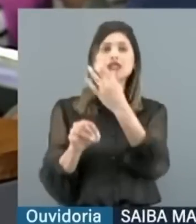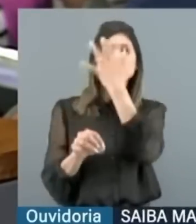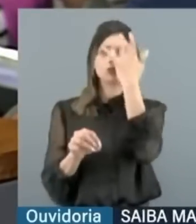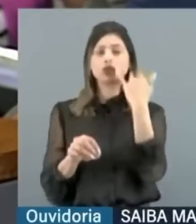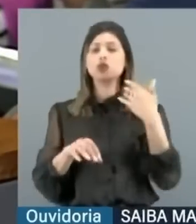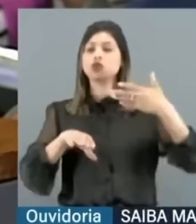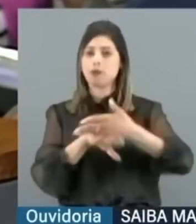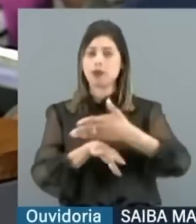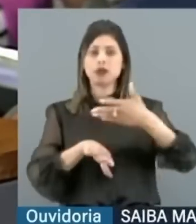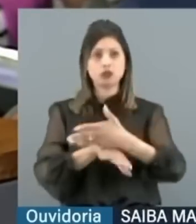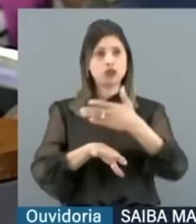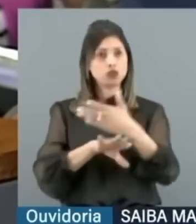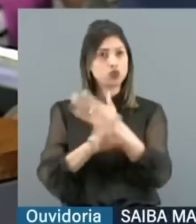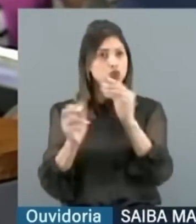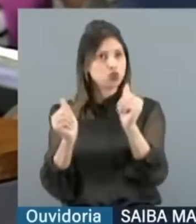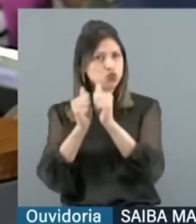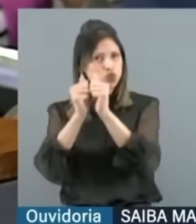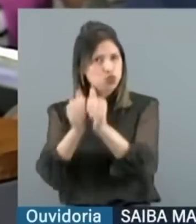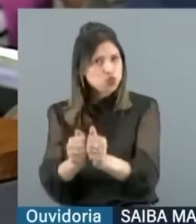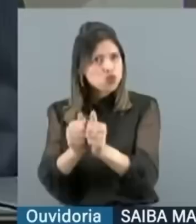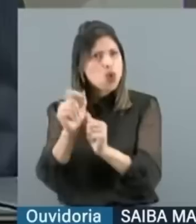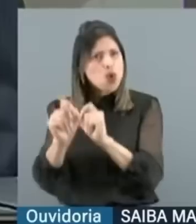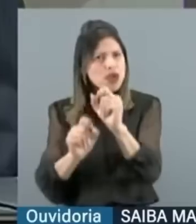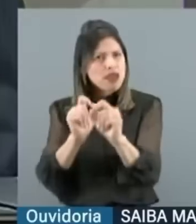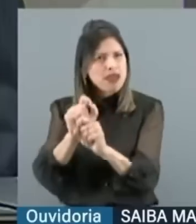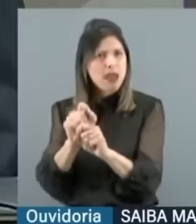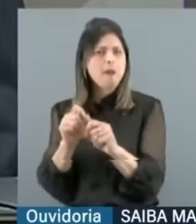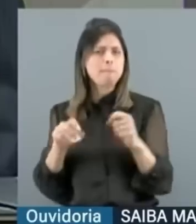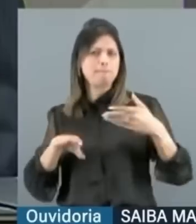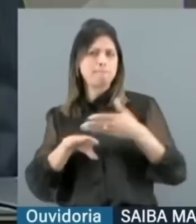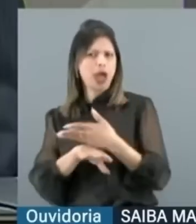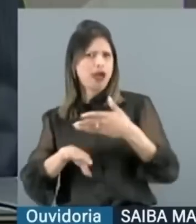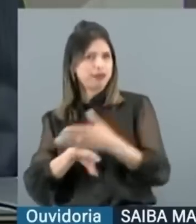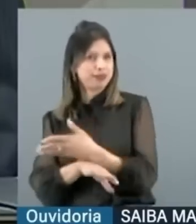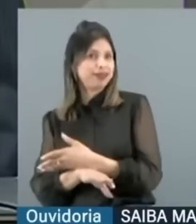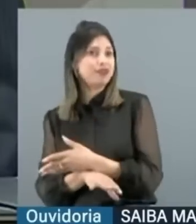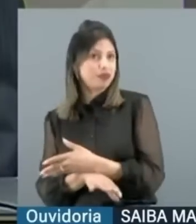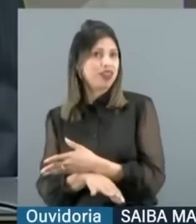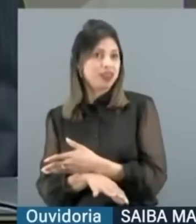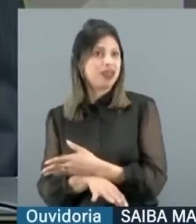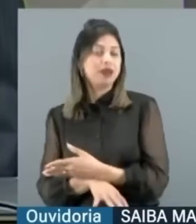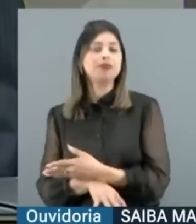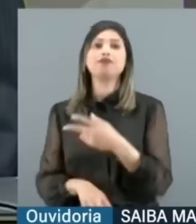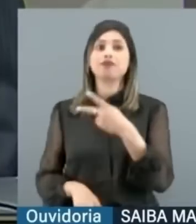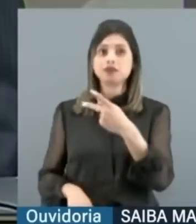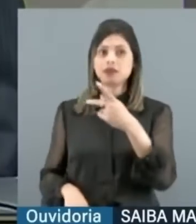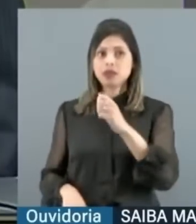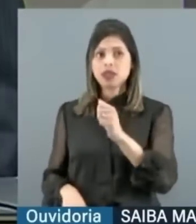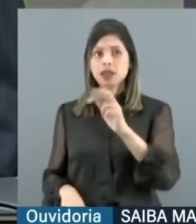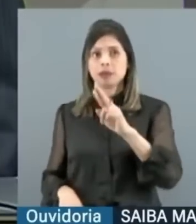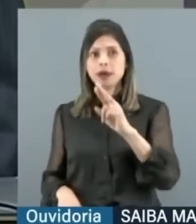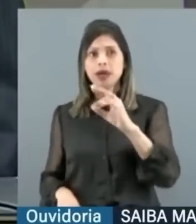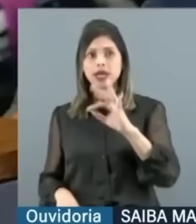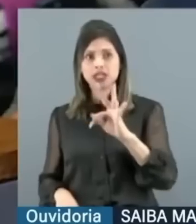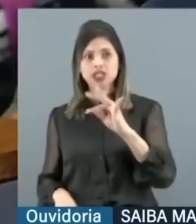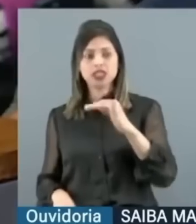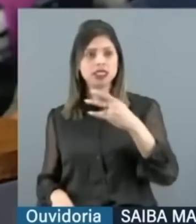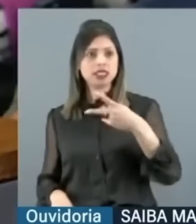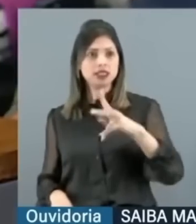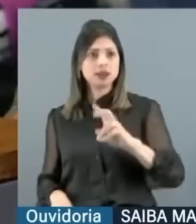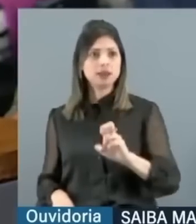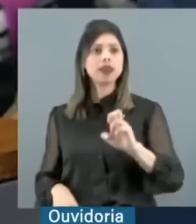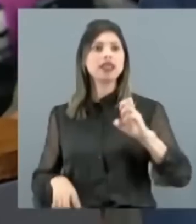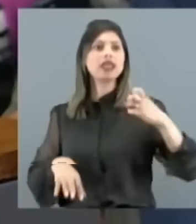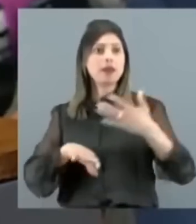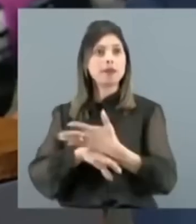forma incidental, é a chamada figura do partícipe. Seja o partícipe moral na forma de induzimento, que é